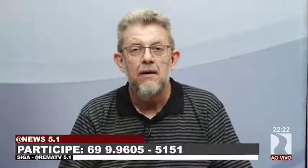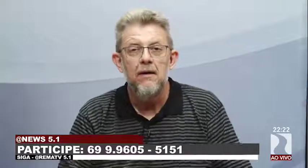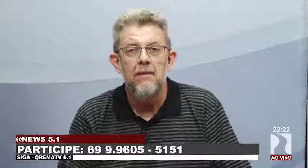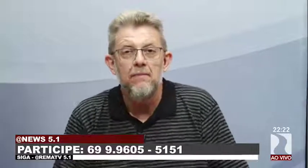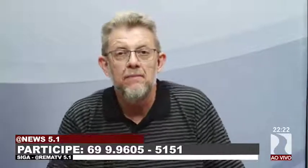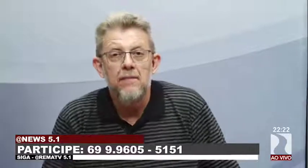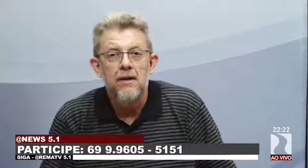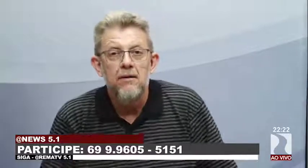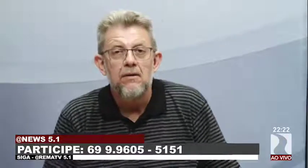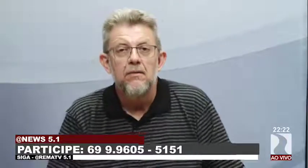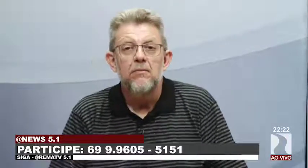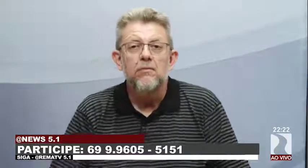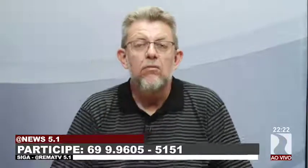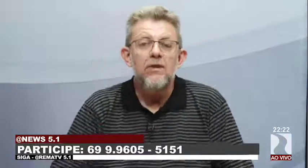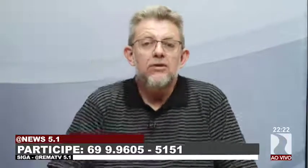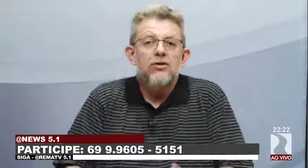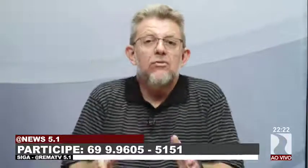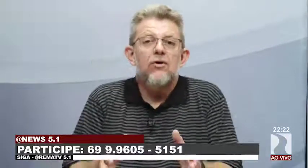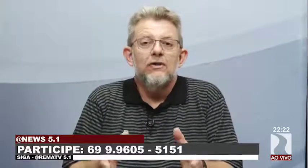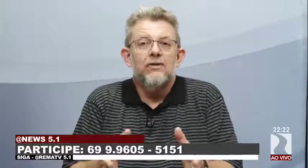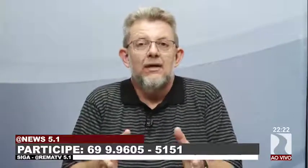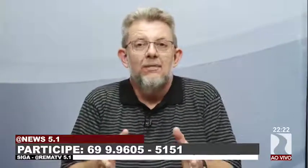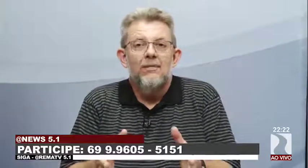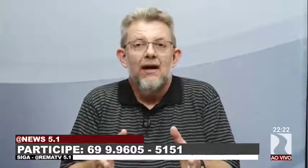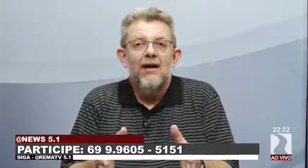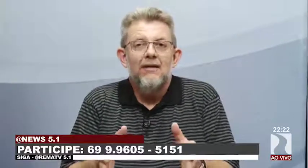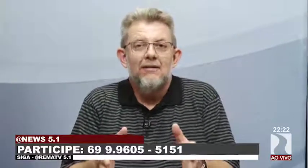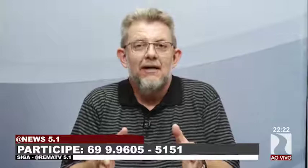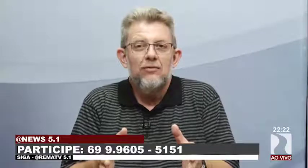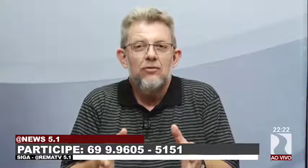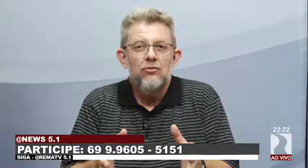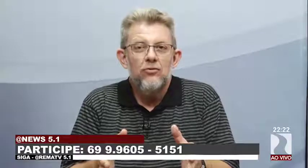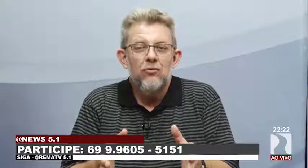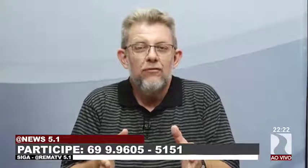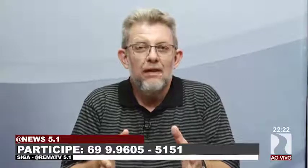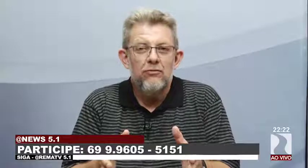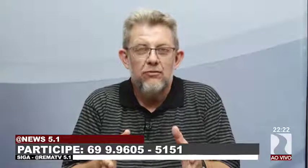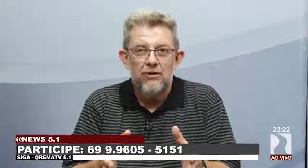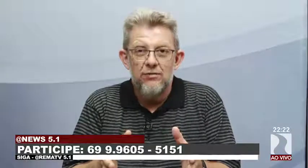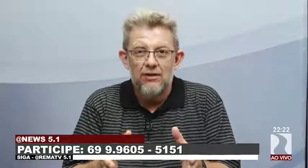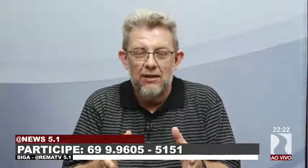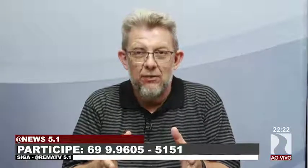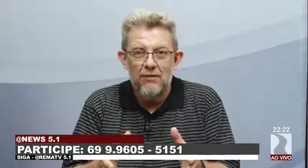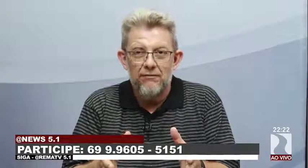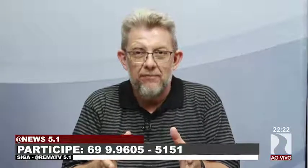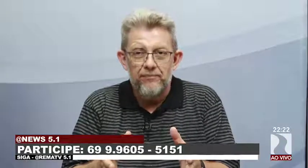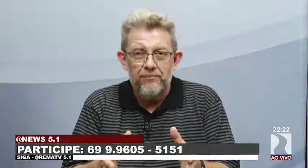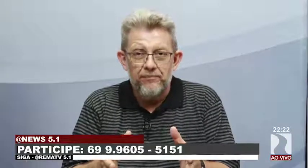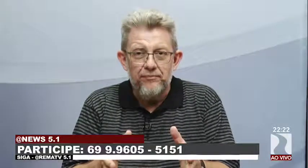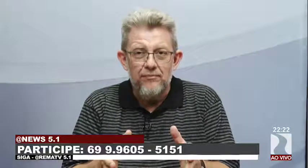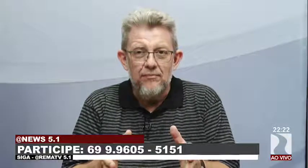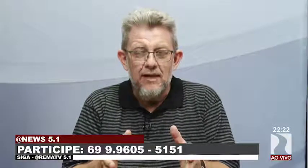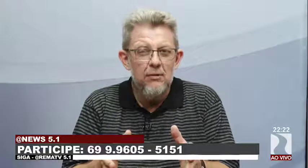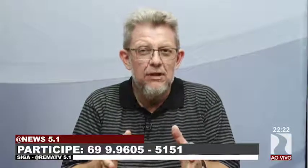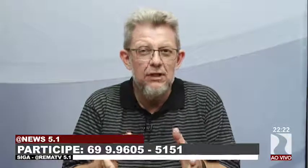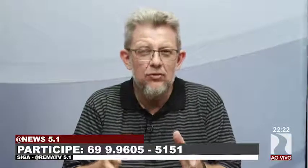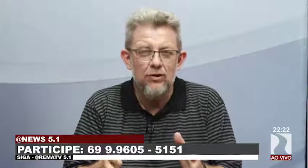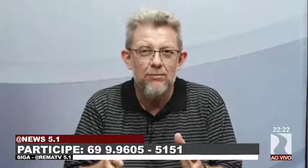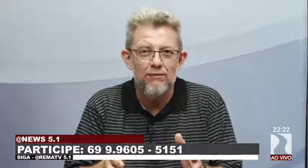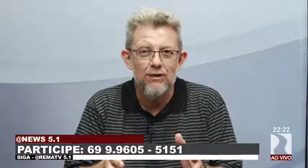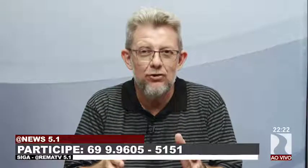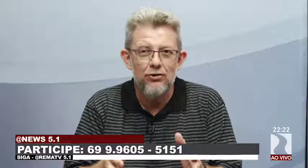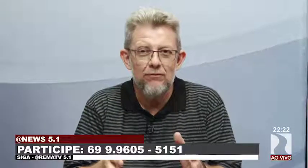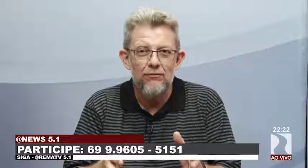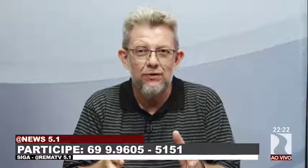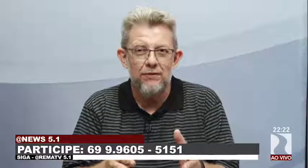é e quando a gente mostra a realidade do final de 2019 e